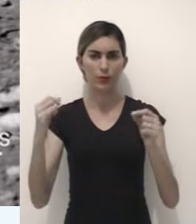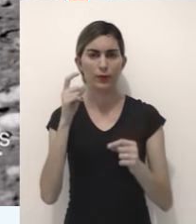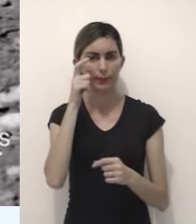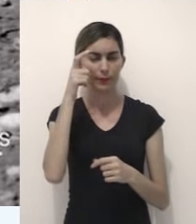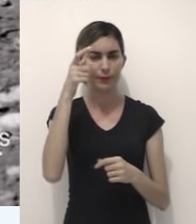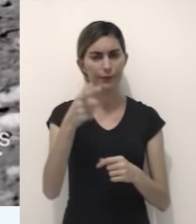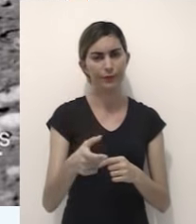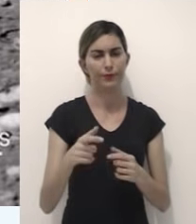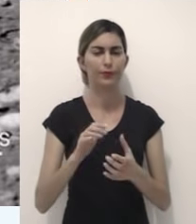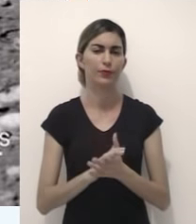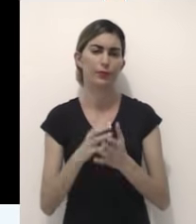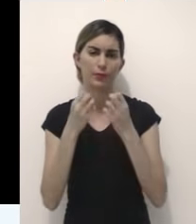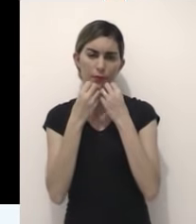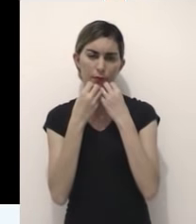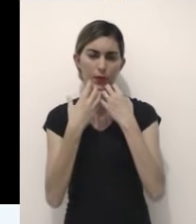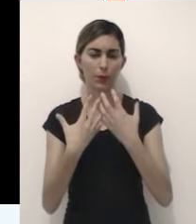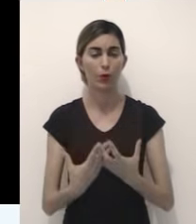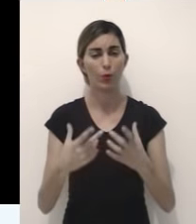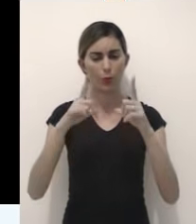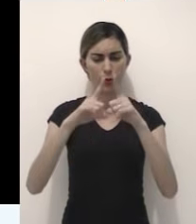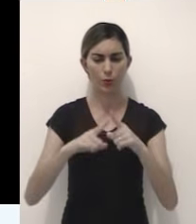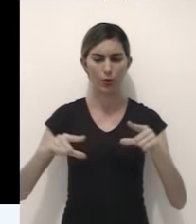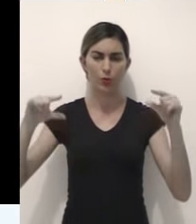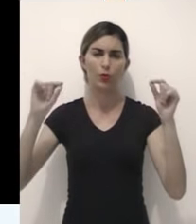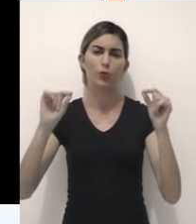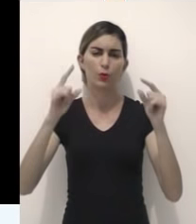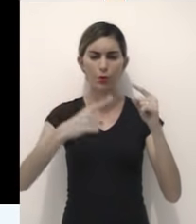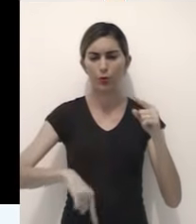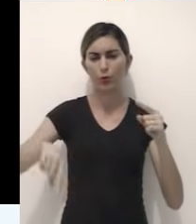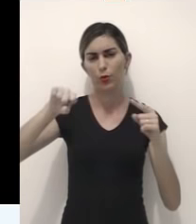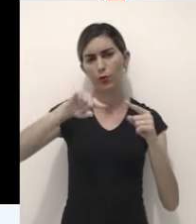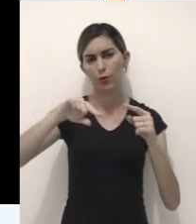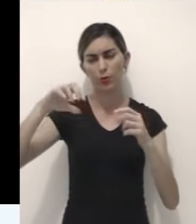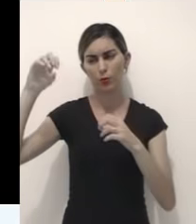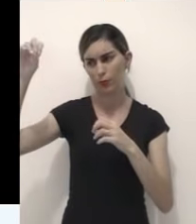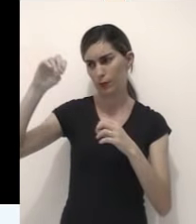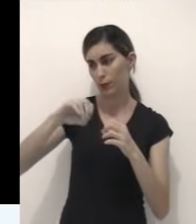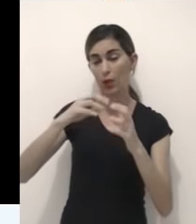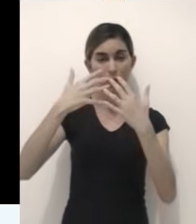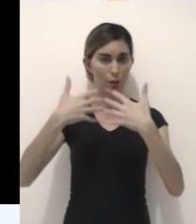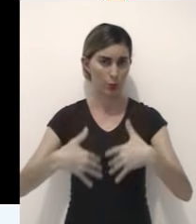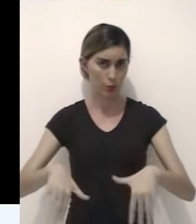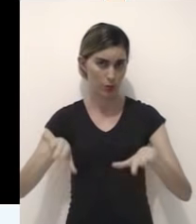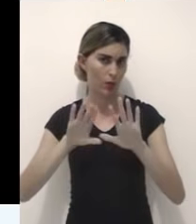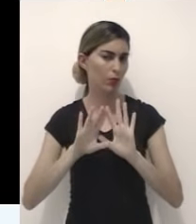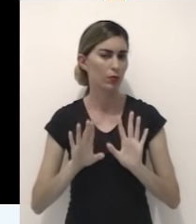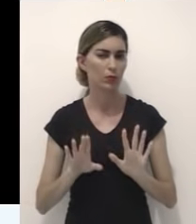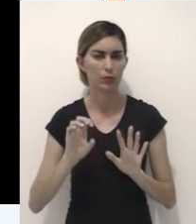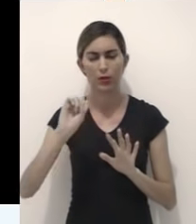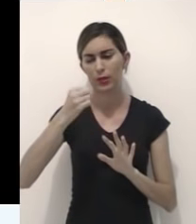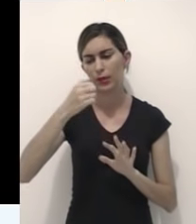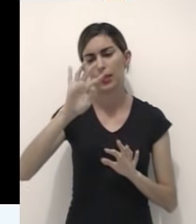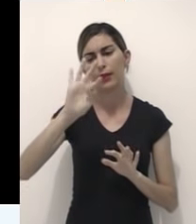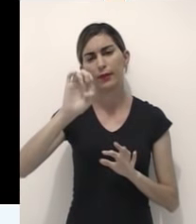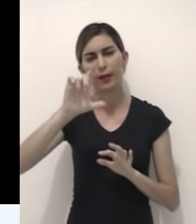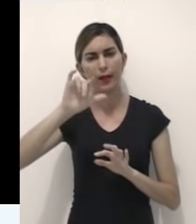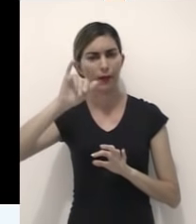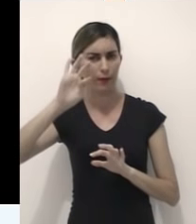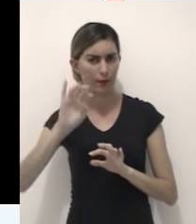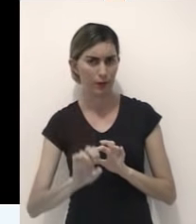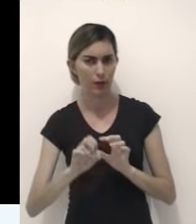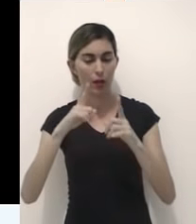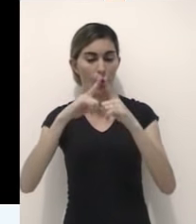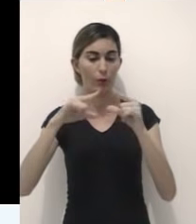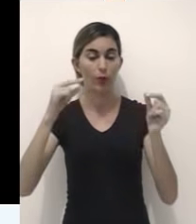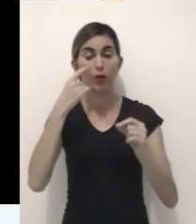astro tão interessante. Bom, gente, a Lua é o nosso satélite natural. A